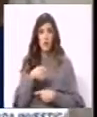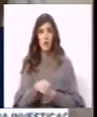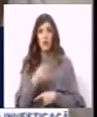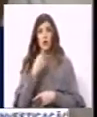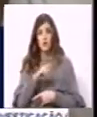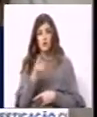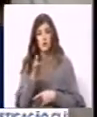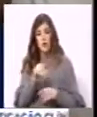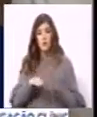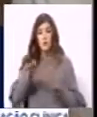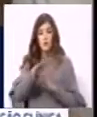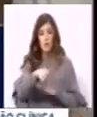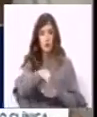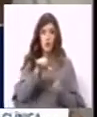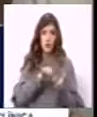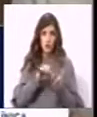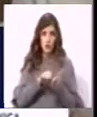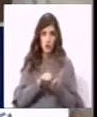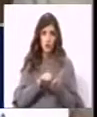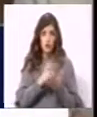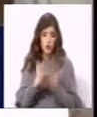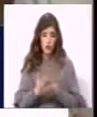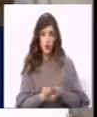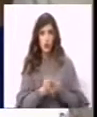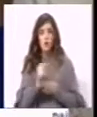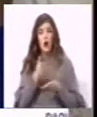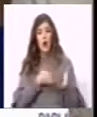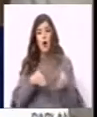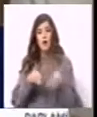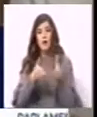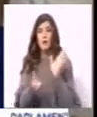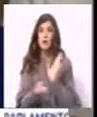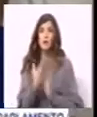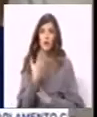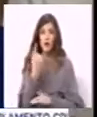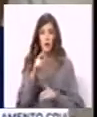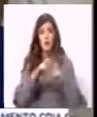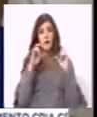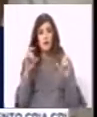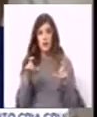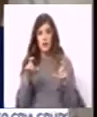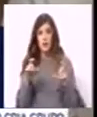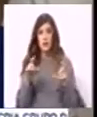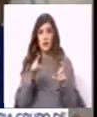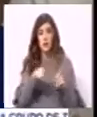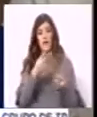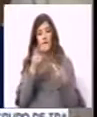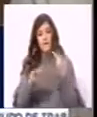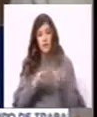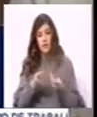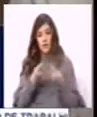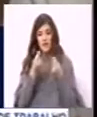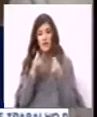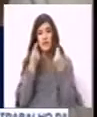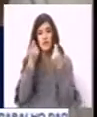formalização desses centros académicos e na orientação para a criação de uma agência que possa avaliar, financiar